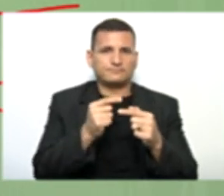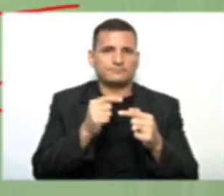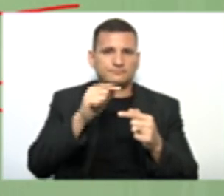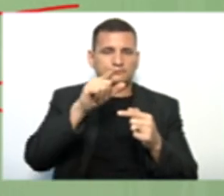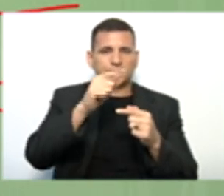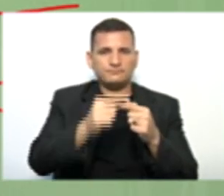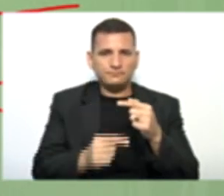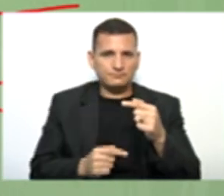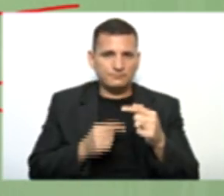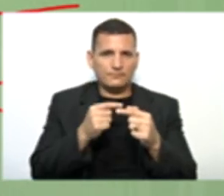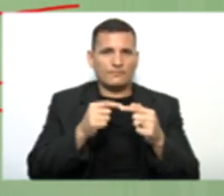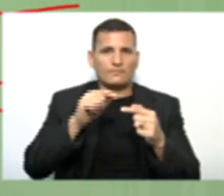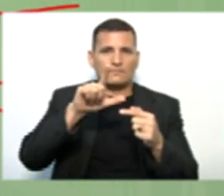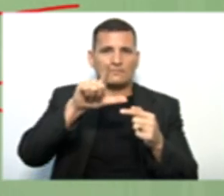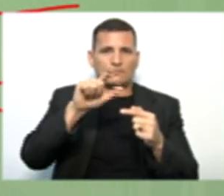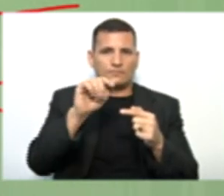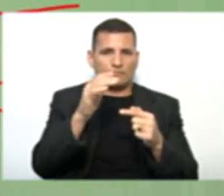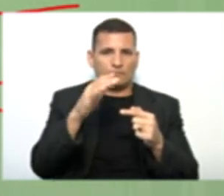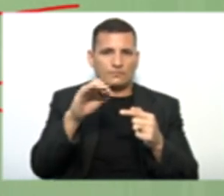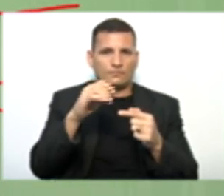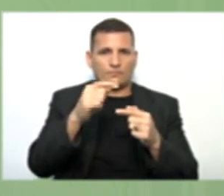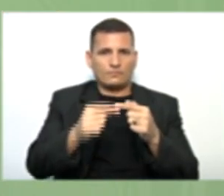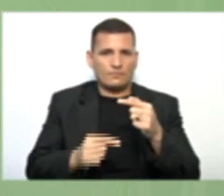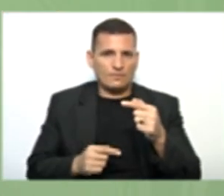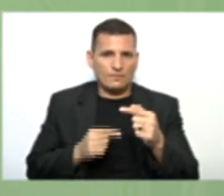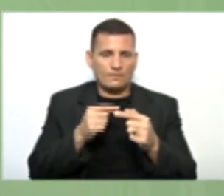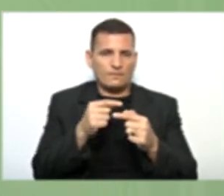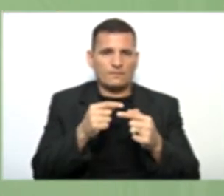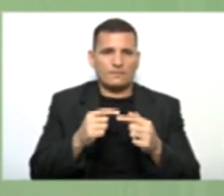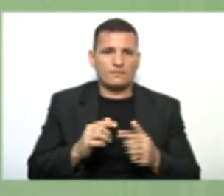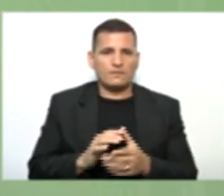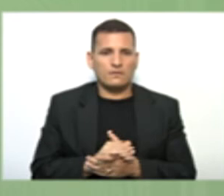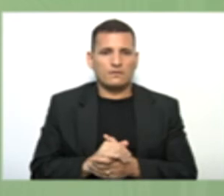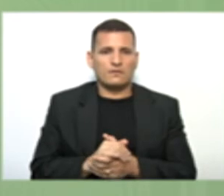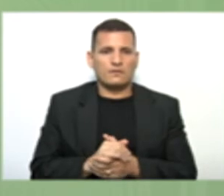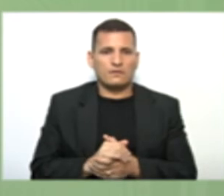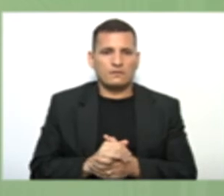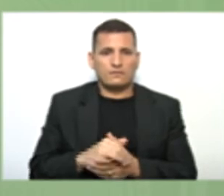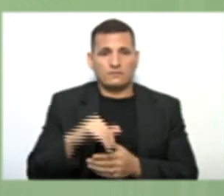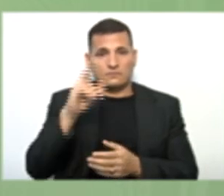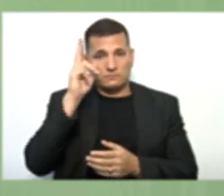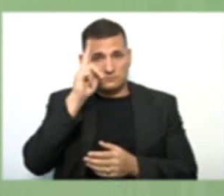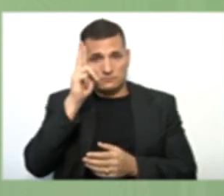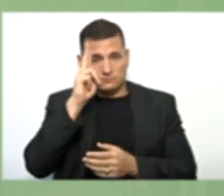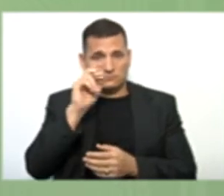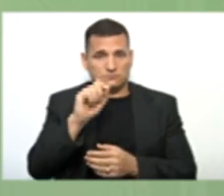loop, é um laço infinito. Lembrando que quando a gente trabalha com laço de